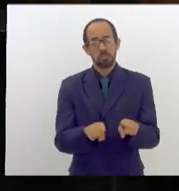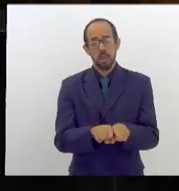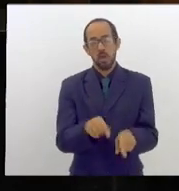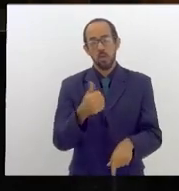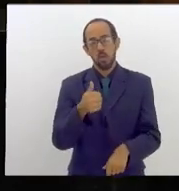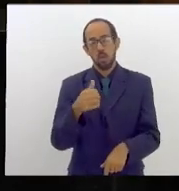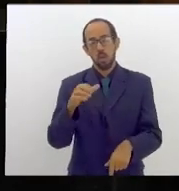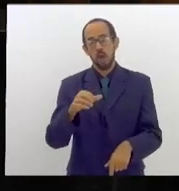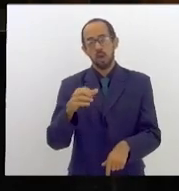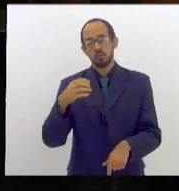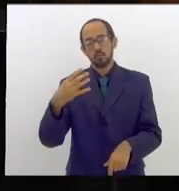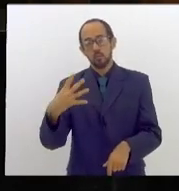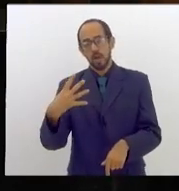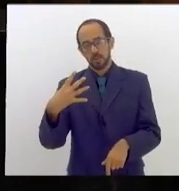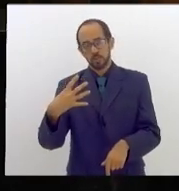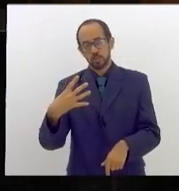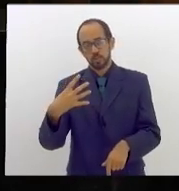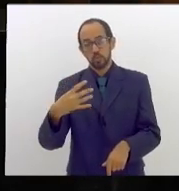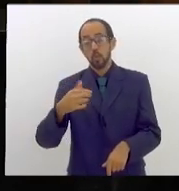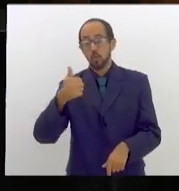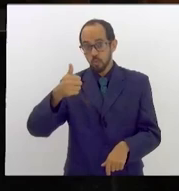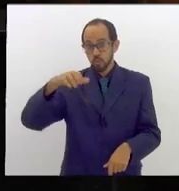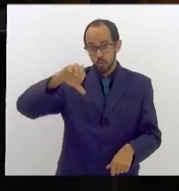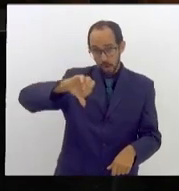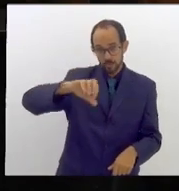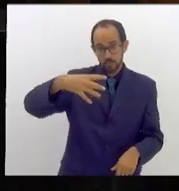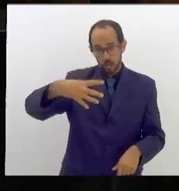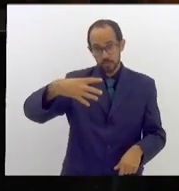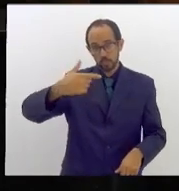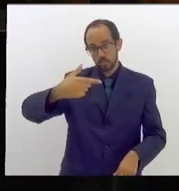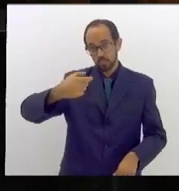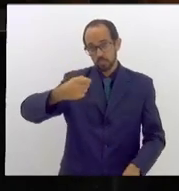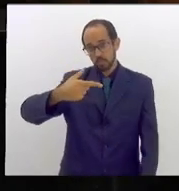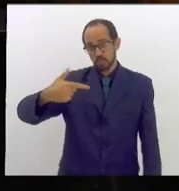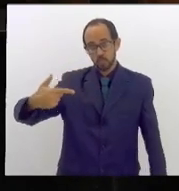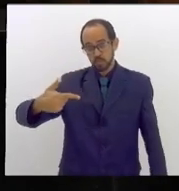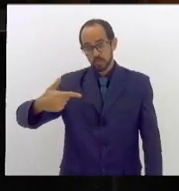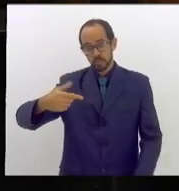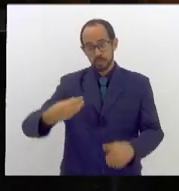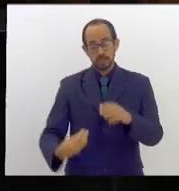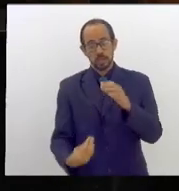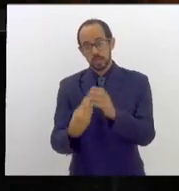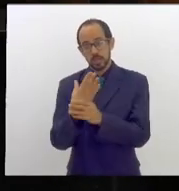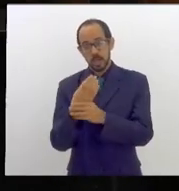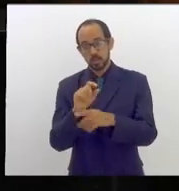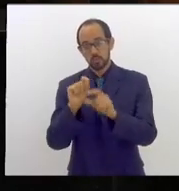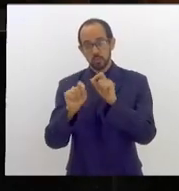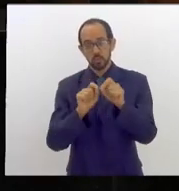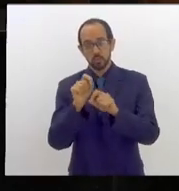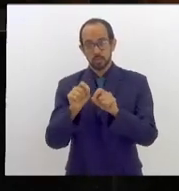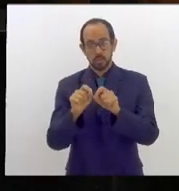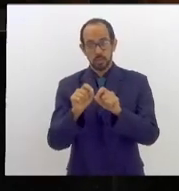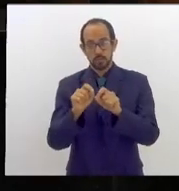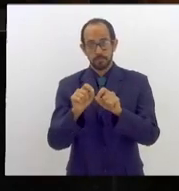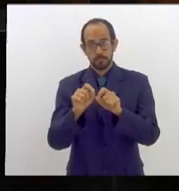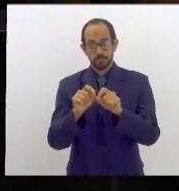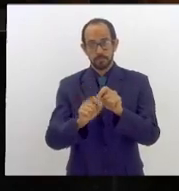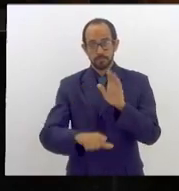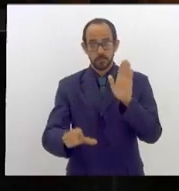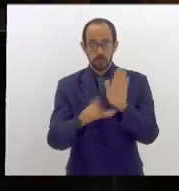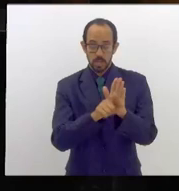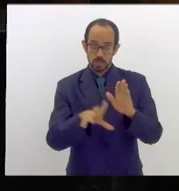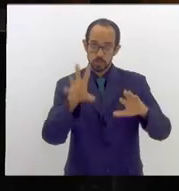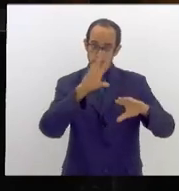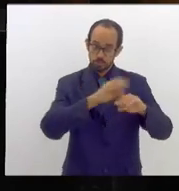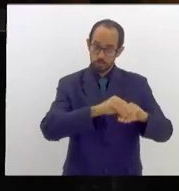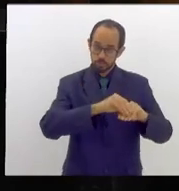de 2022 que definiram leis complementares da União